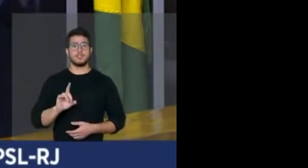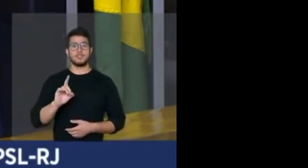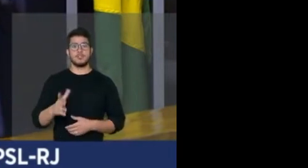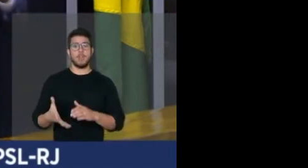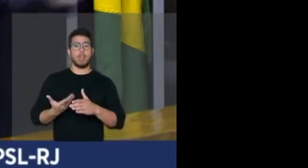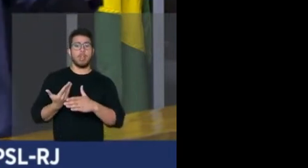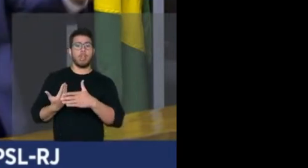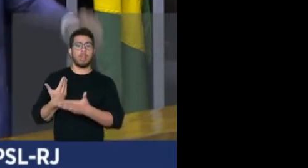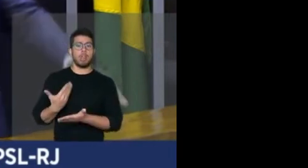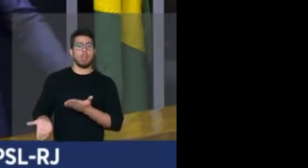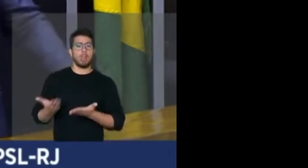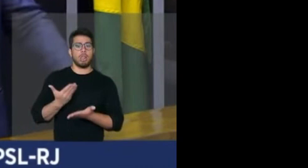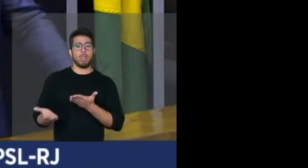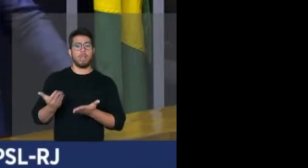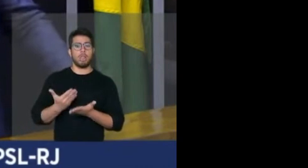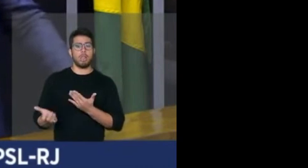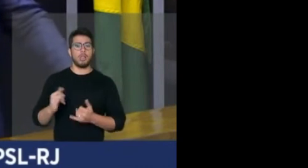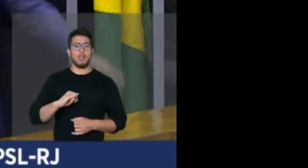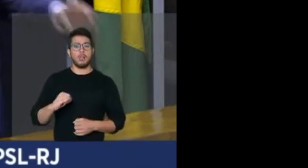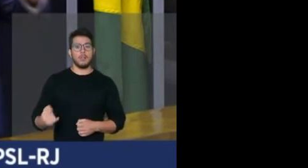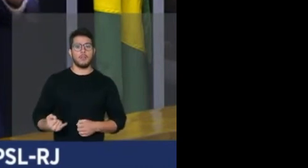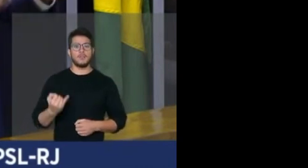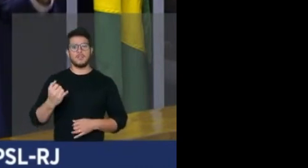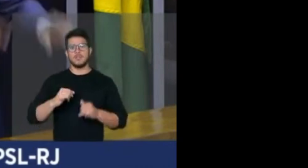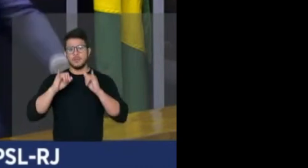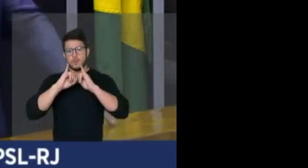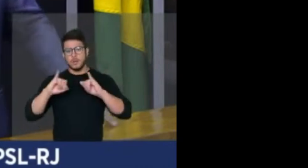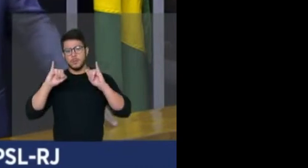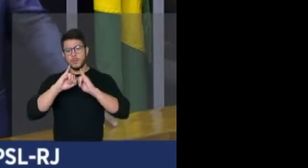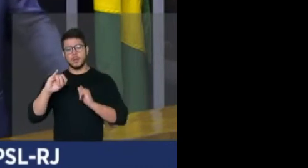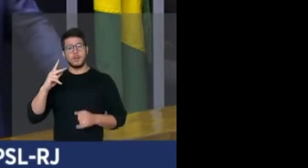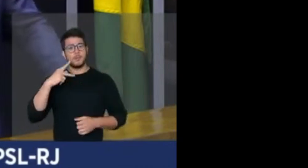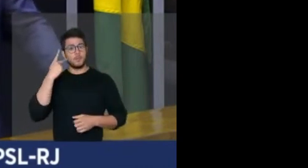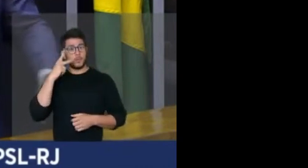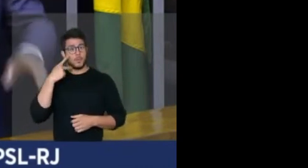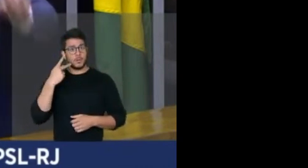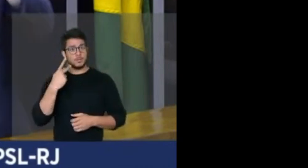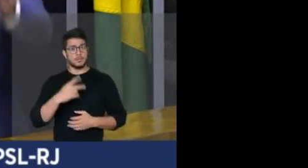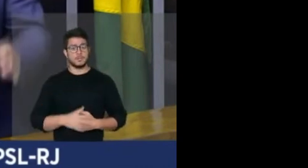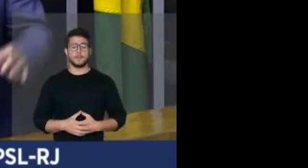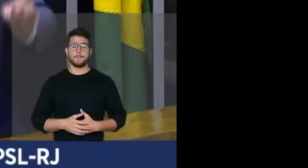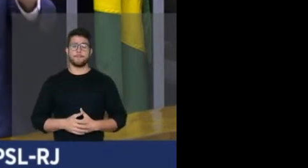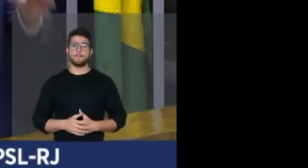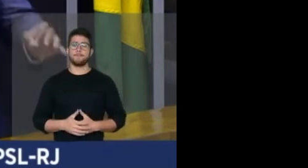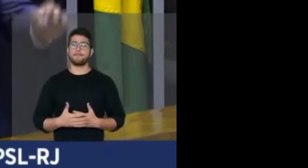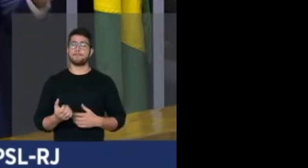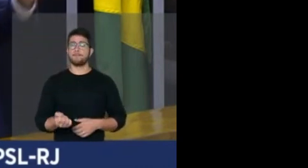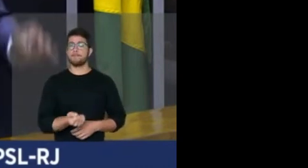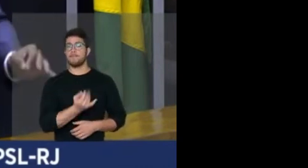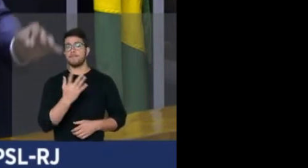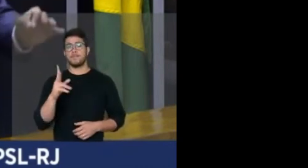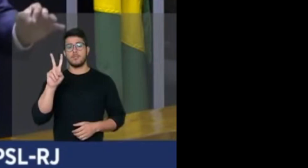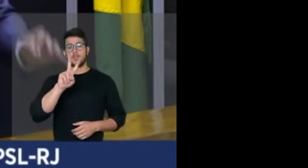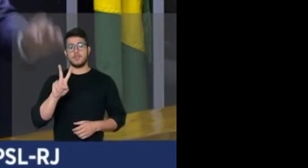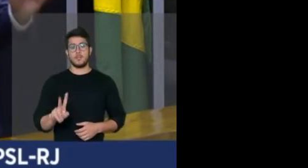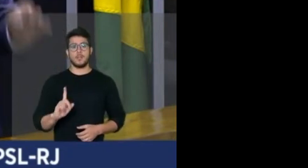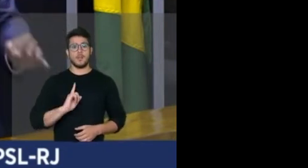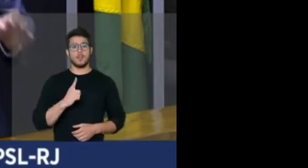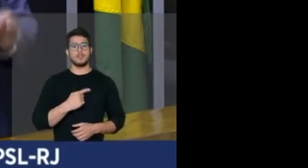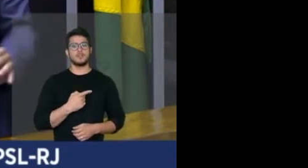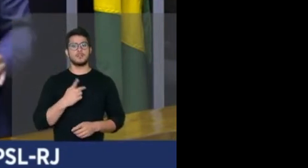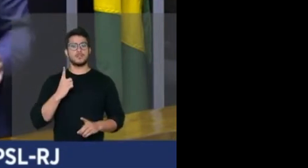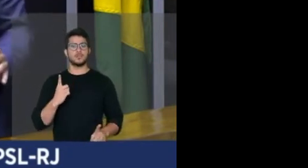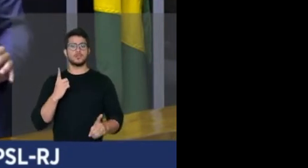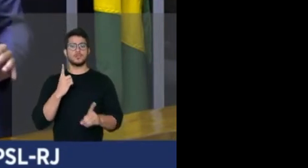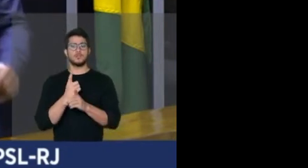para fazer campanha política para aqueles que estavam no poder. Quantas vezes nós vimos as fraudes através